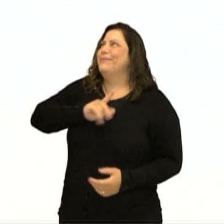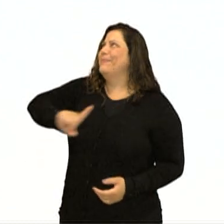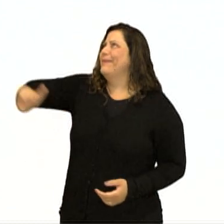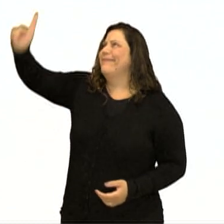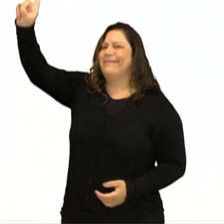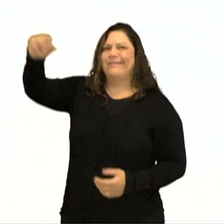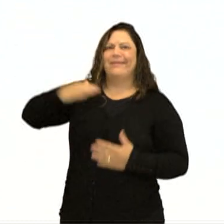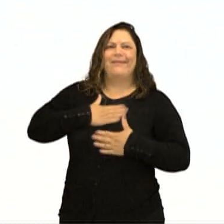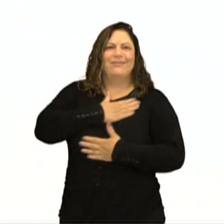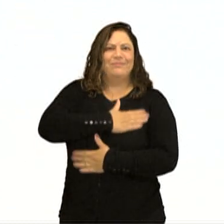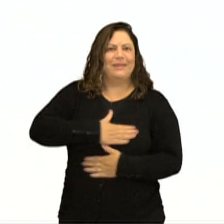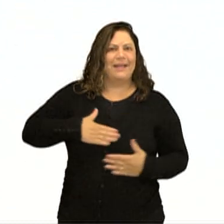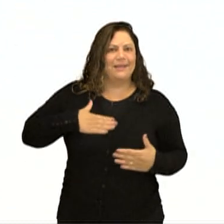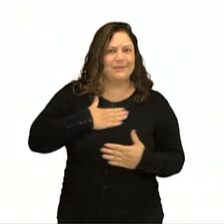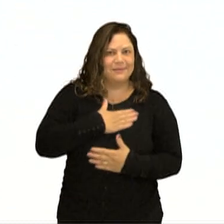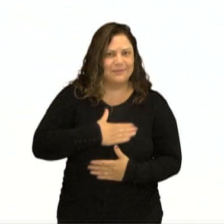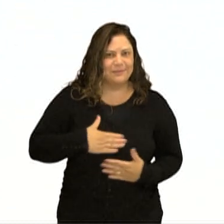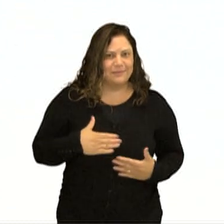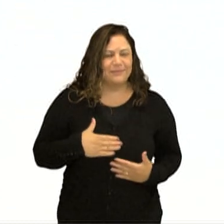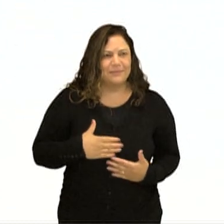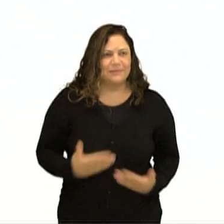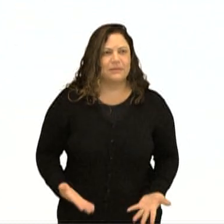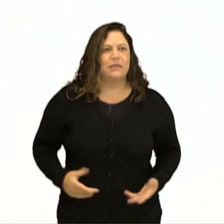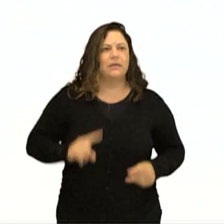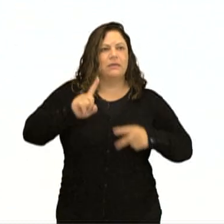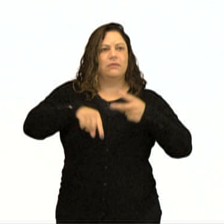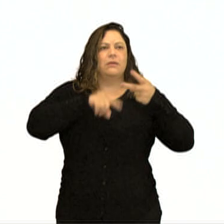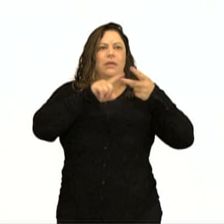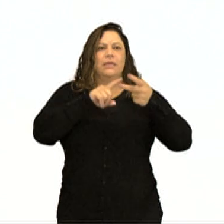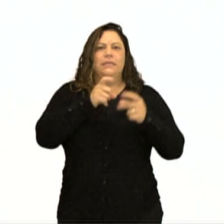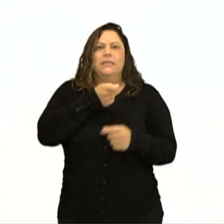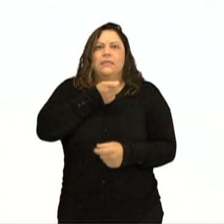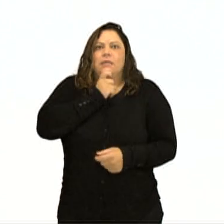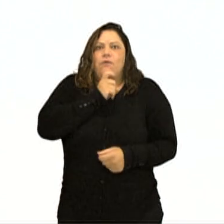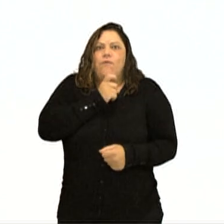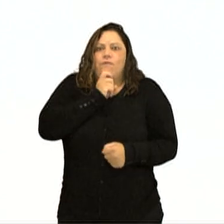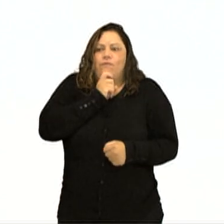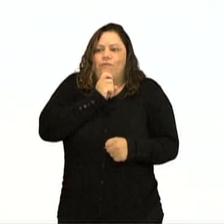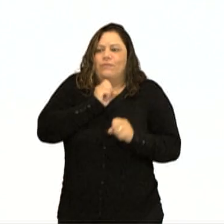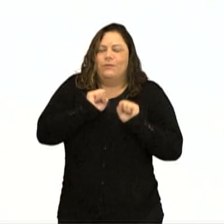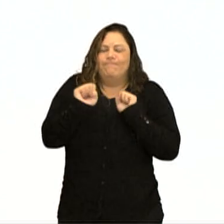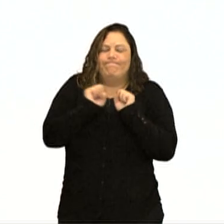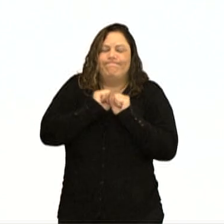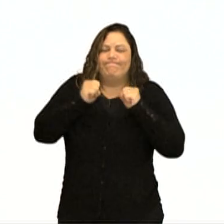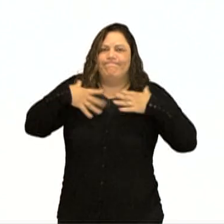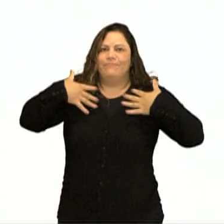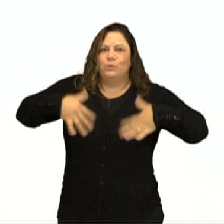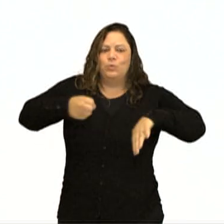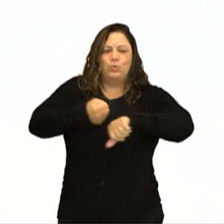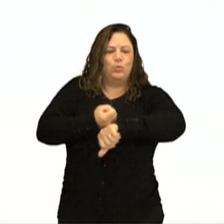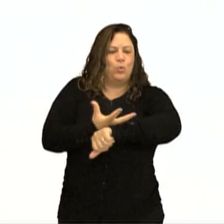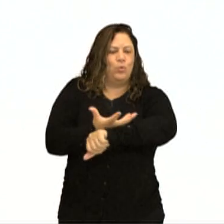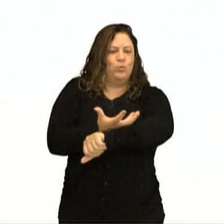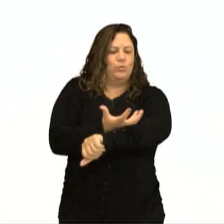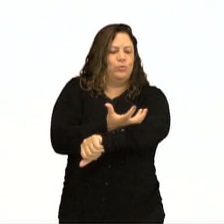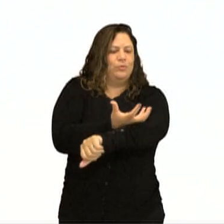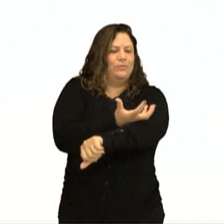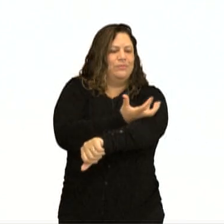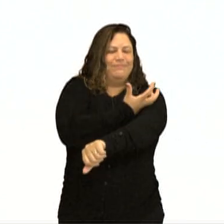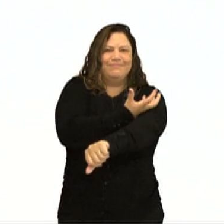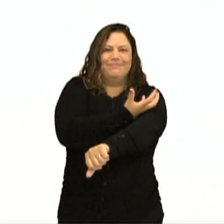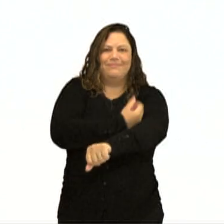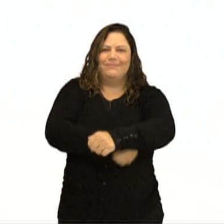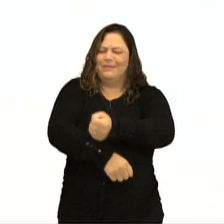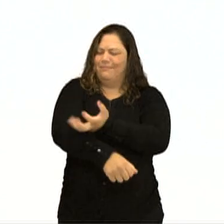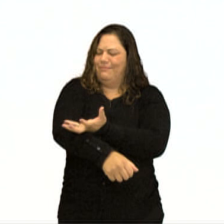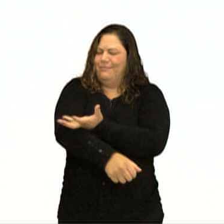uma satisfação. No seguinte, que frio que me dá o encontro desse olhar. Então, se ele sente frio, ele sente um